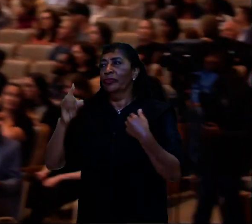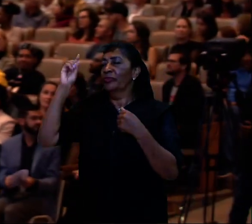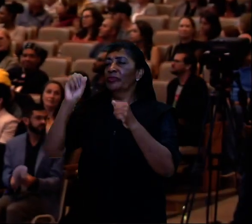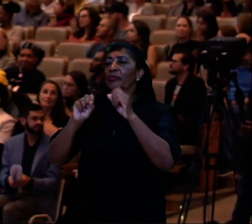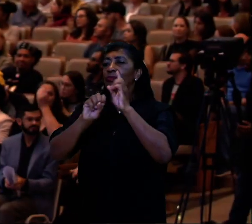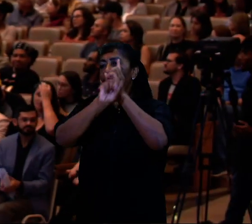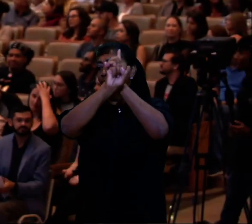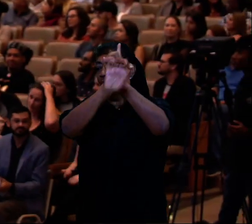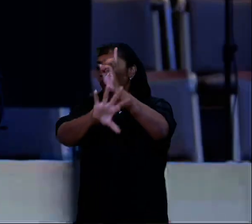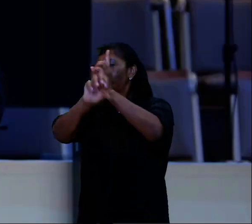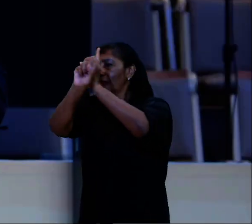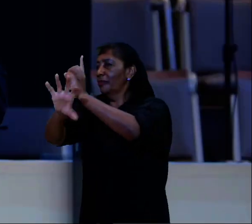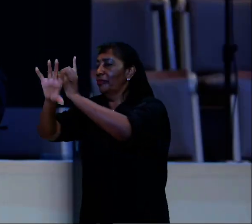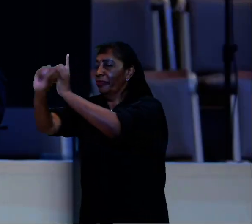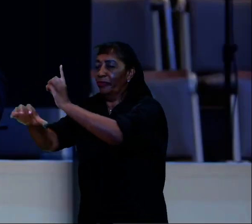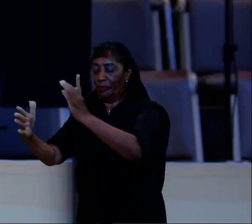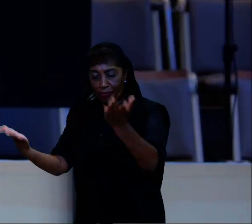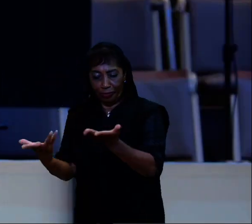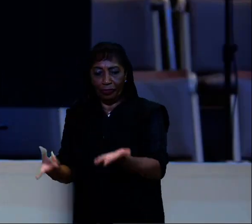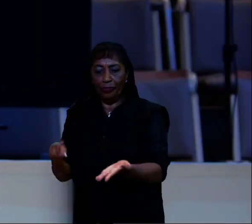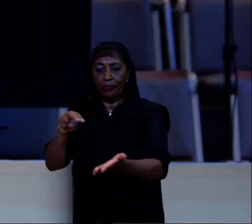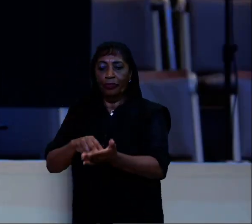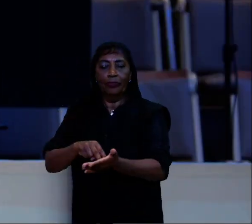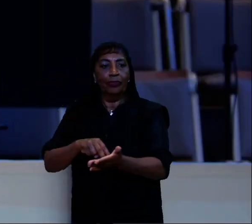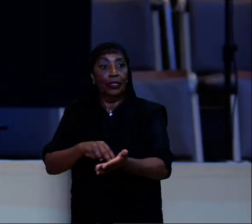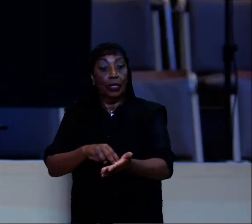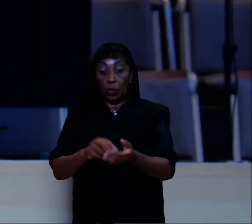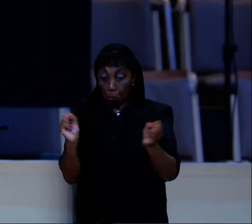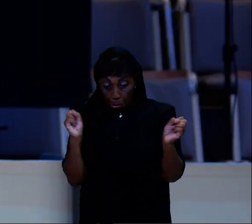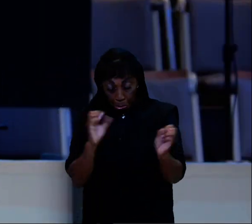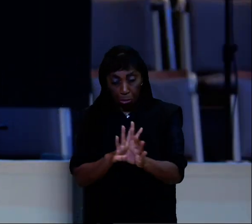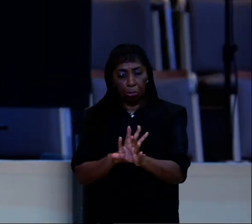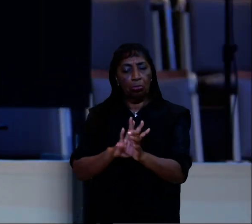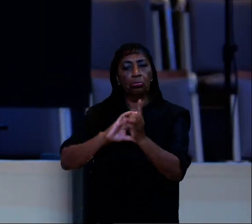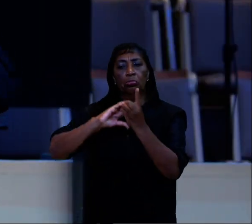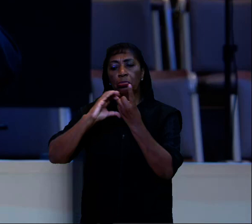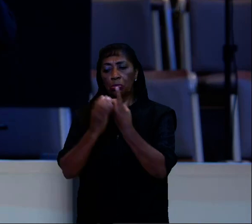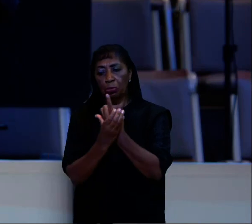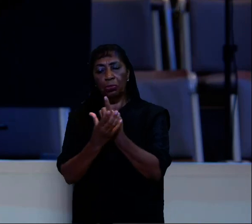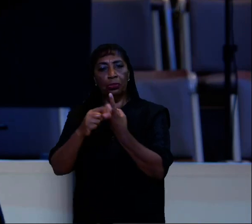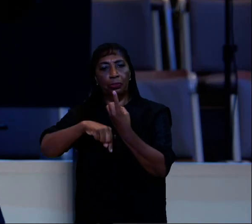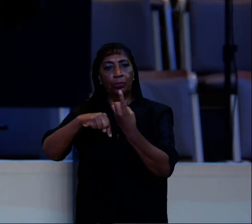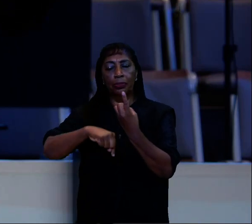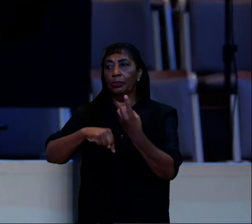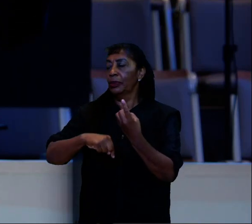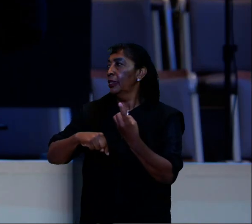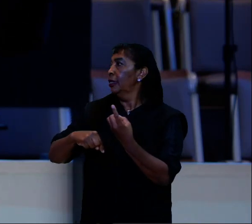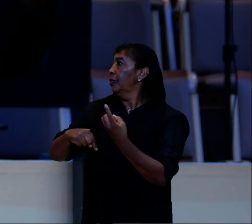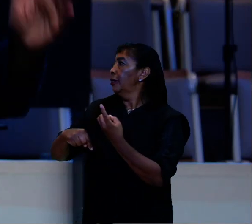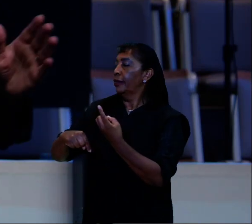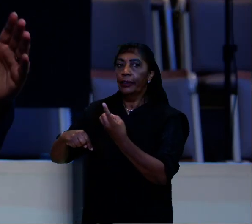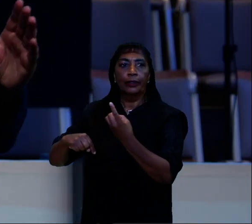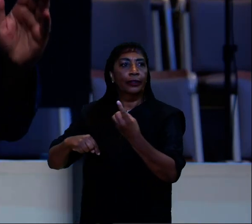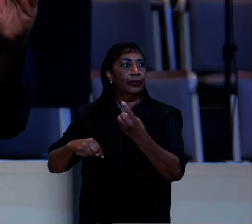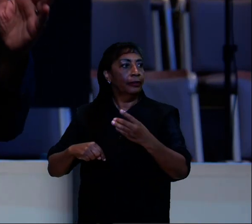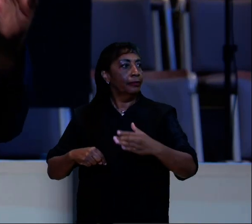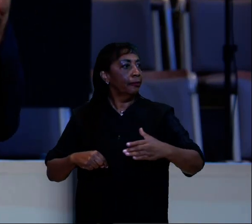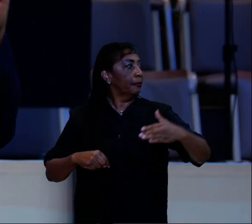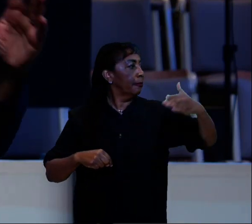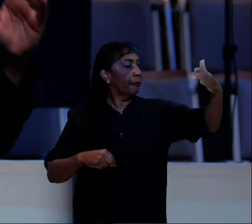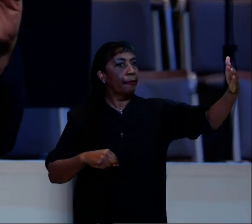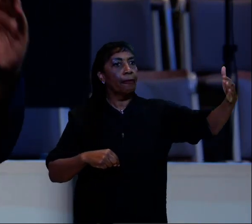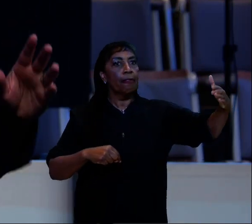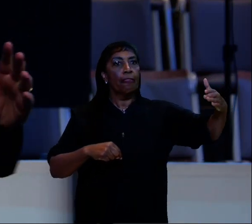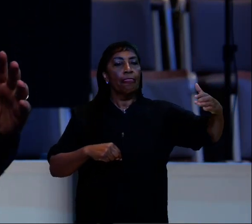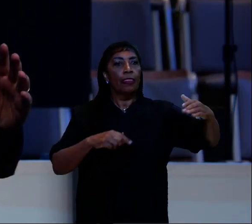abençoá-los também nessa manhã junto conosco. E assim que terminar o culto aqui, na minha esquerda tem um local ali que se chama